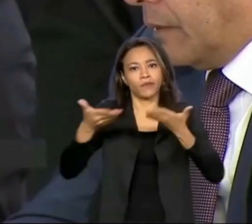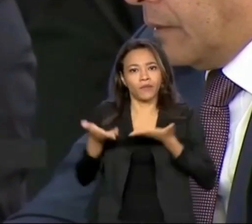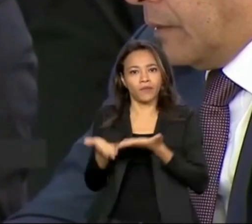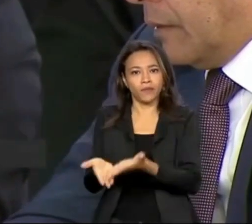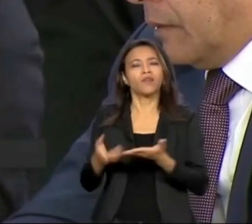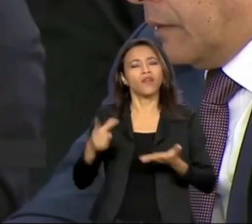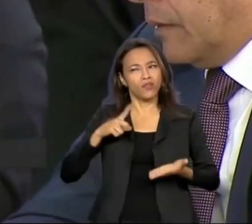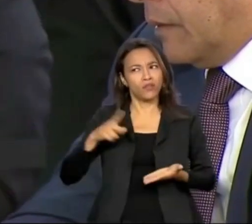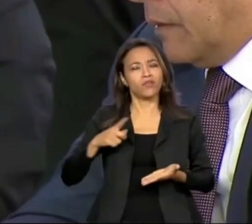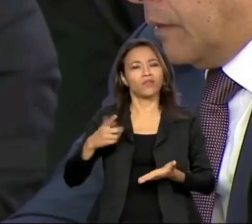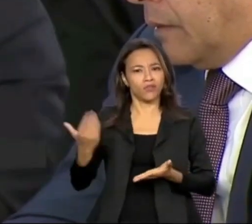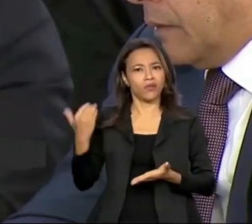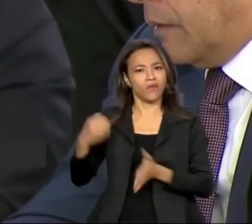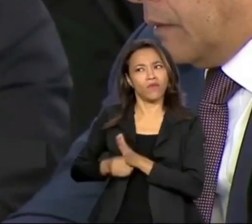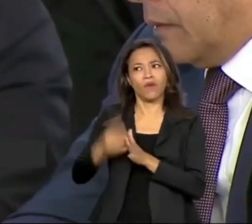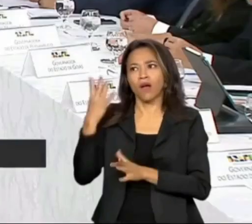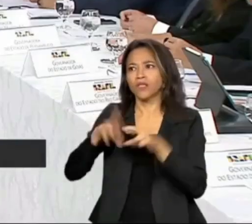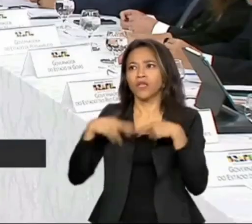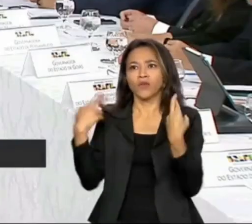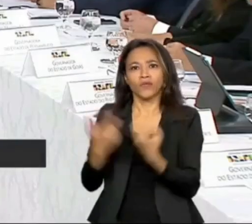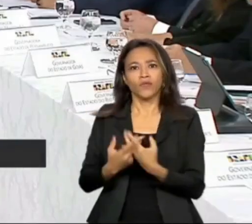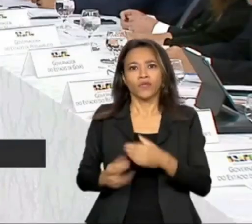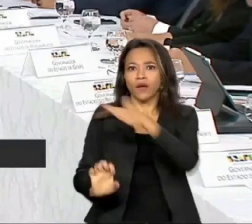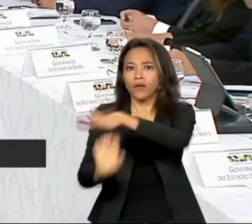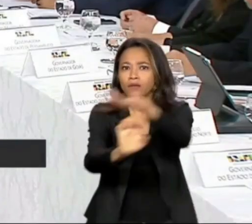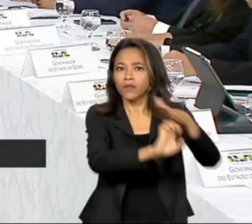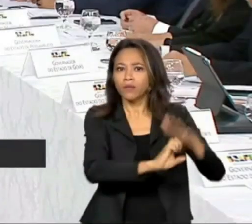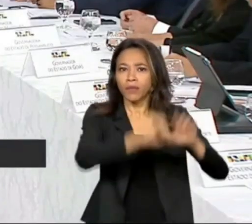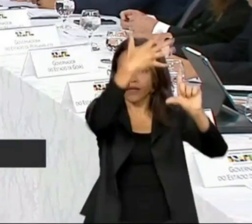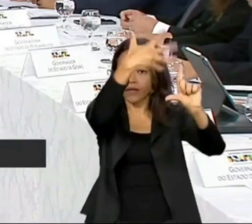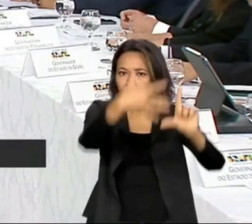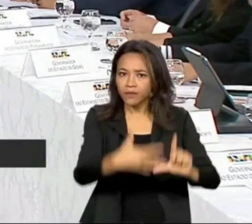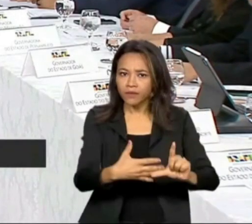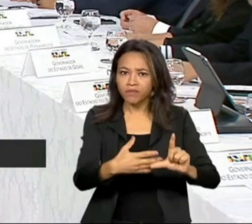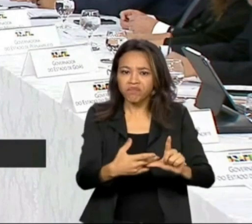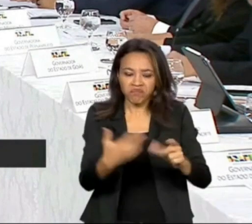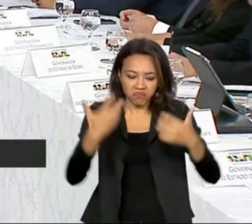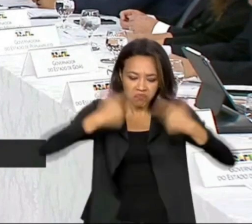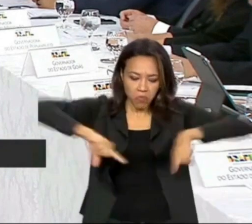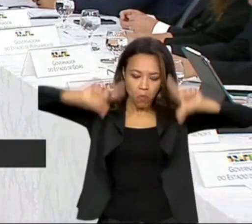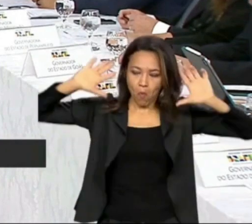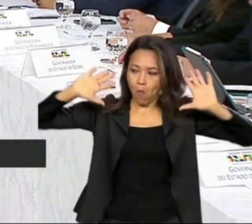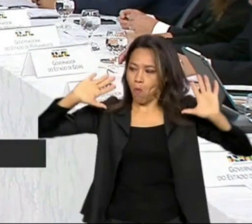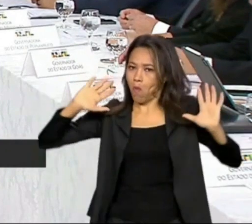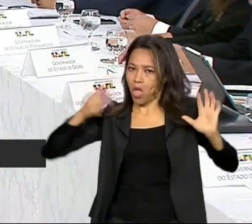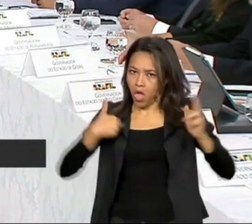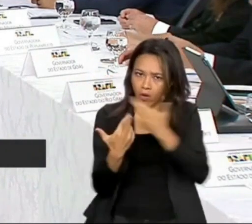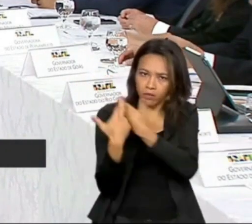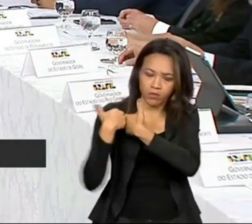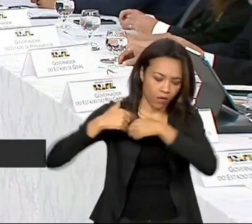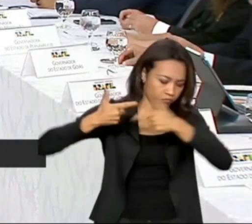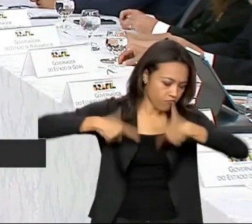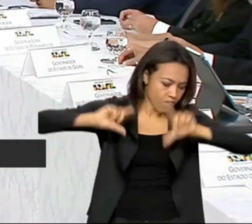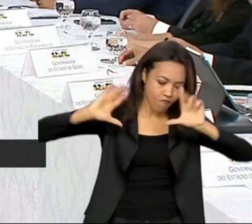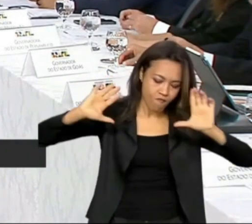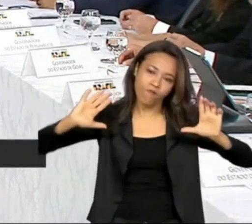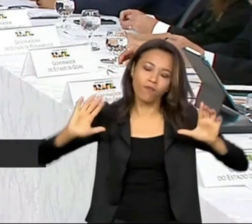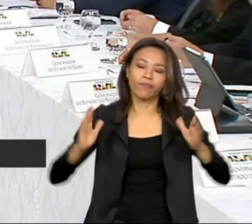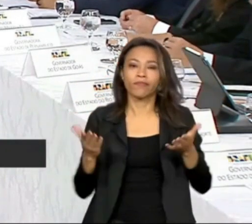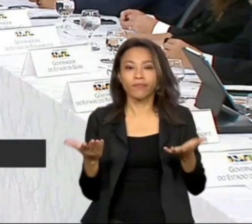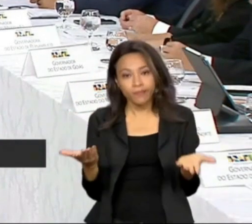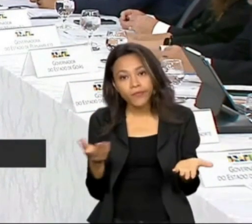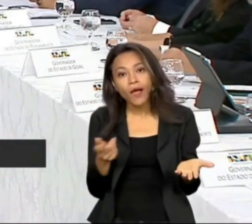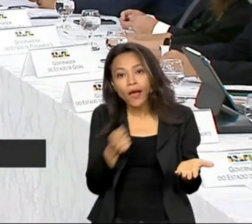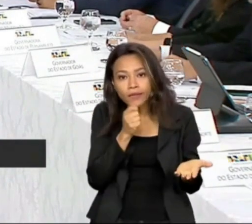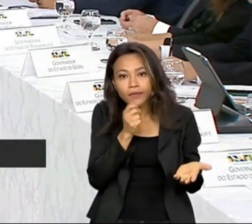várias reuniões, mas se recusam ainda a serem responsabilizadas. Presidente Lula, eu rapidamente,